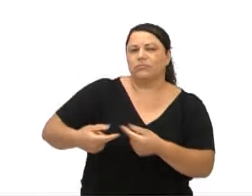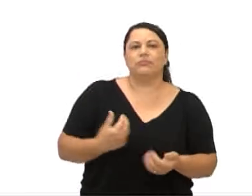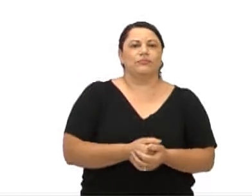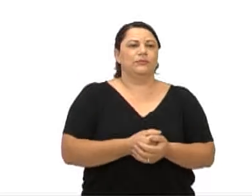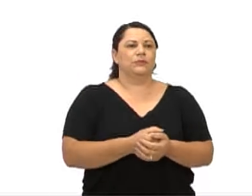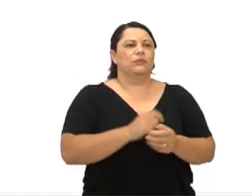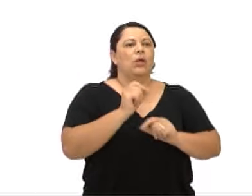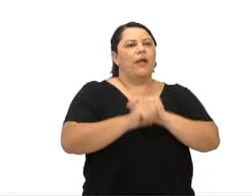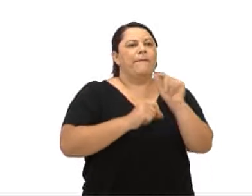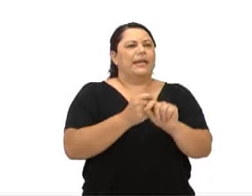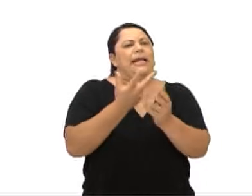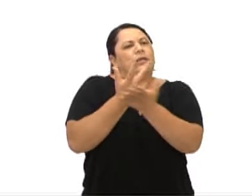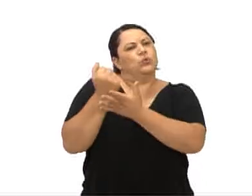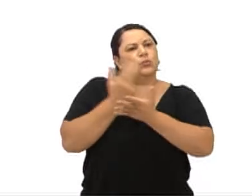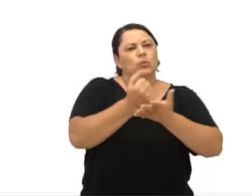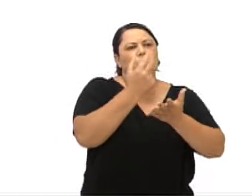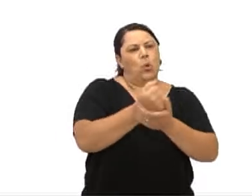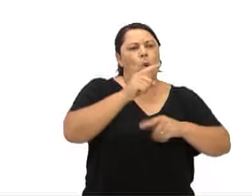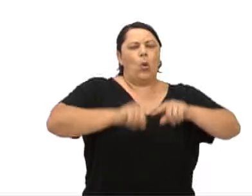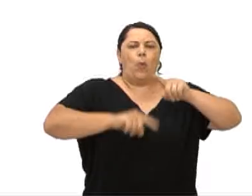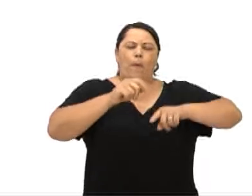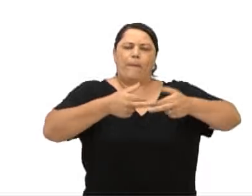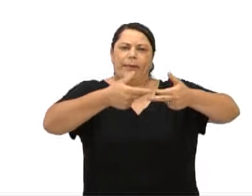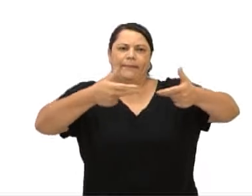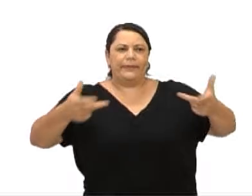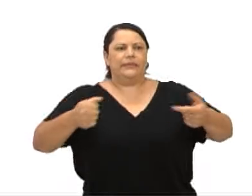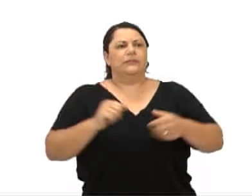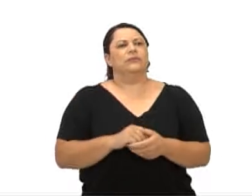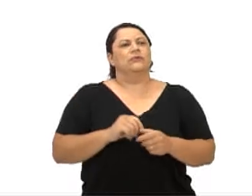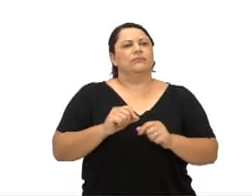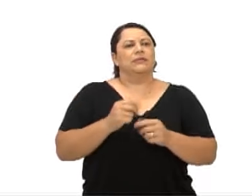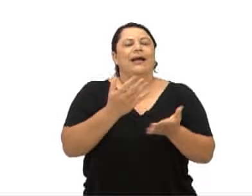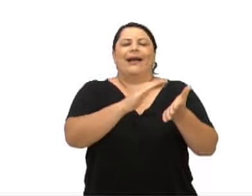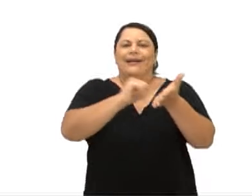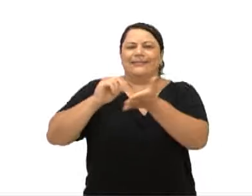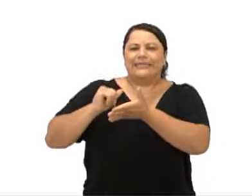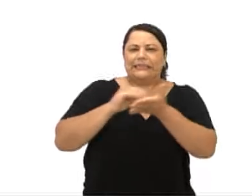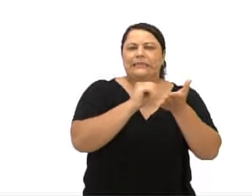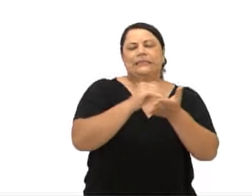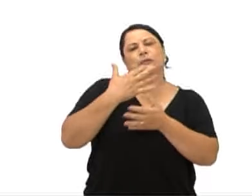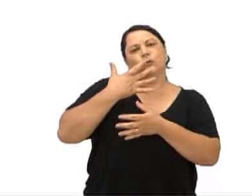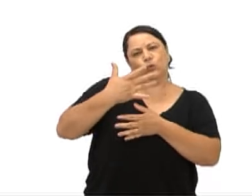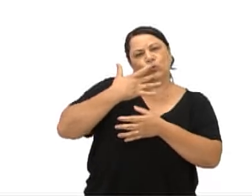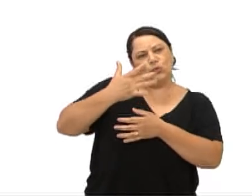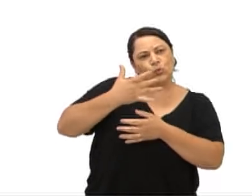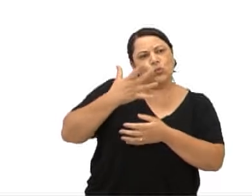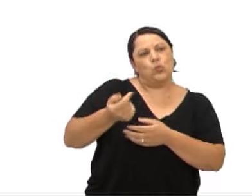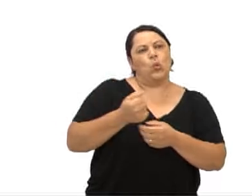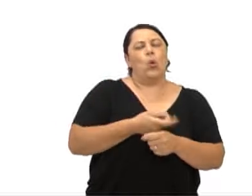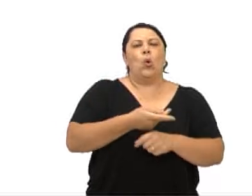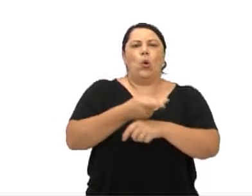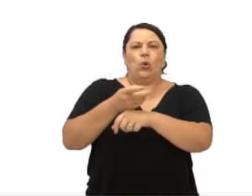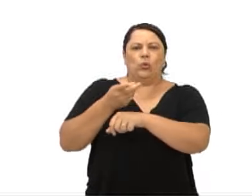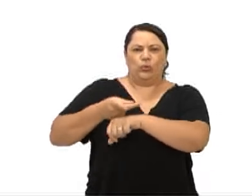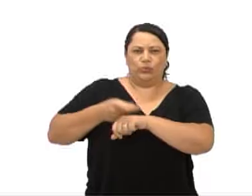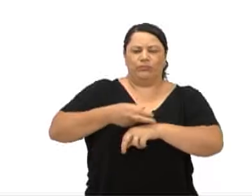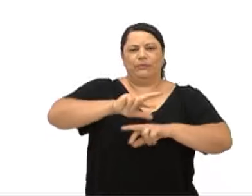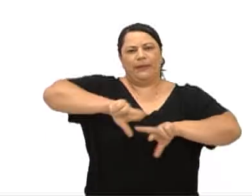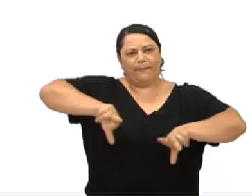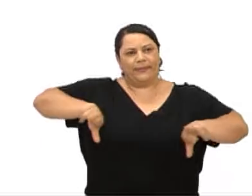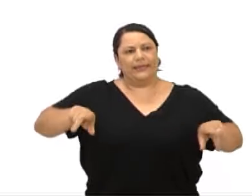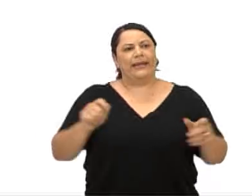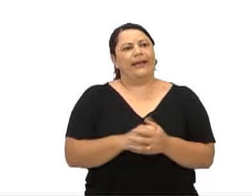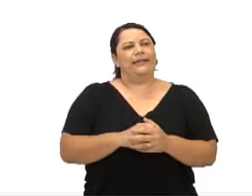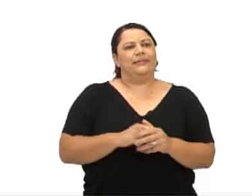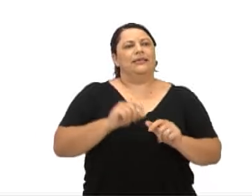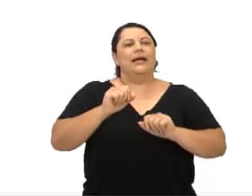de manufaturados, extração de ouro e diamantes, exploração da força de trabalho humana e das terras